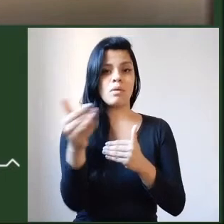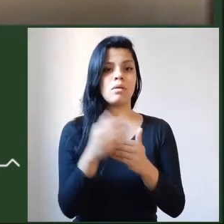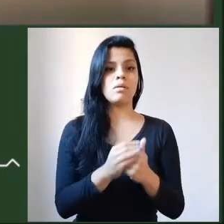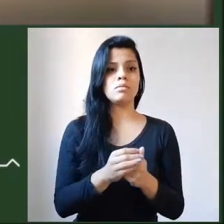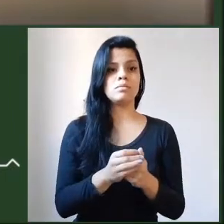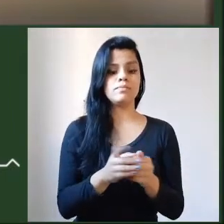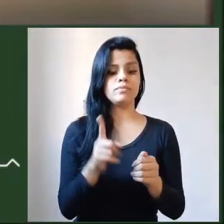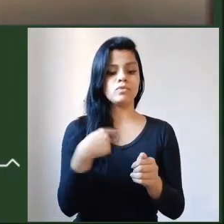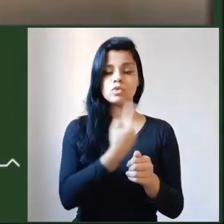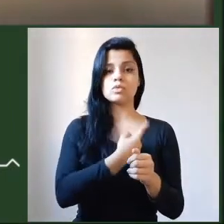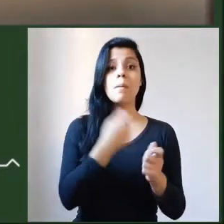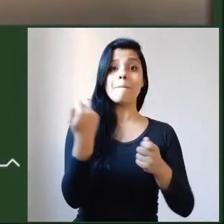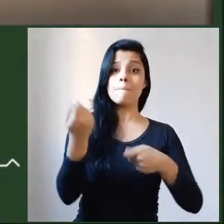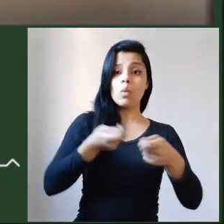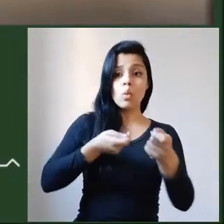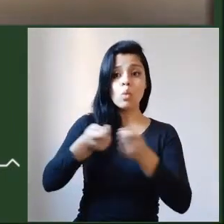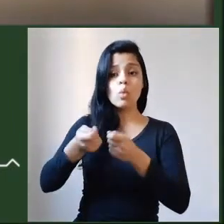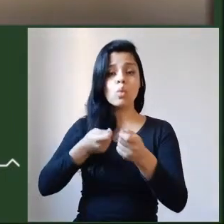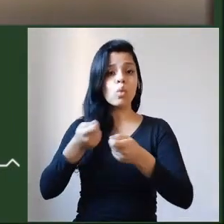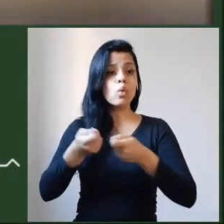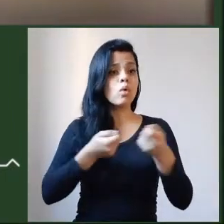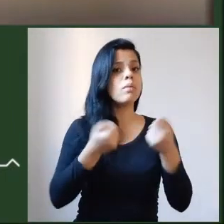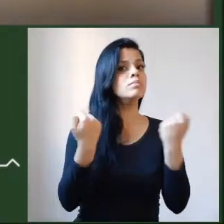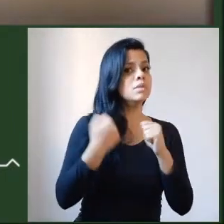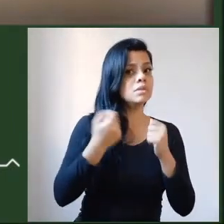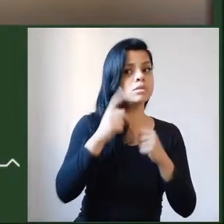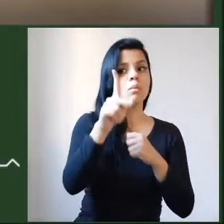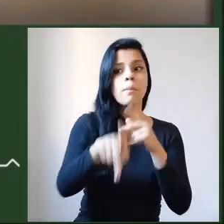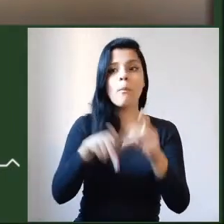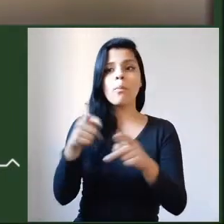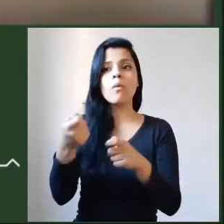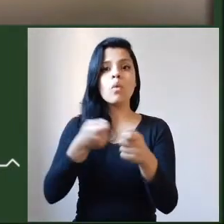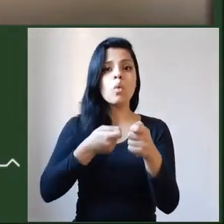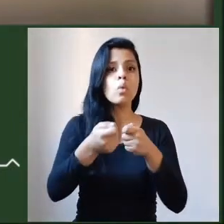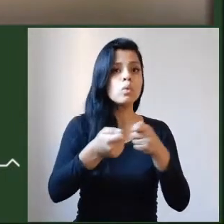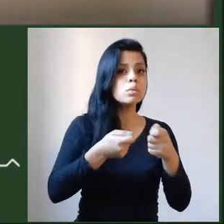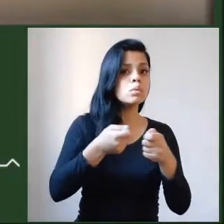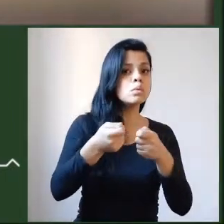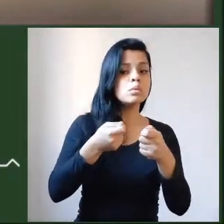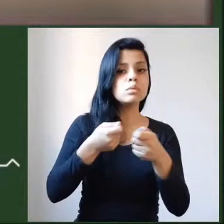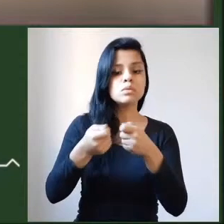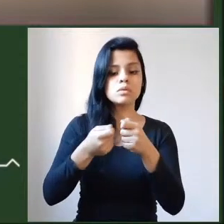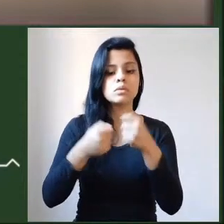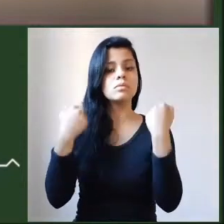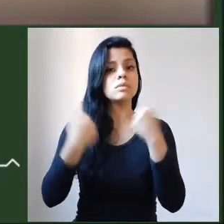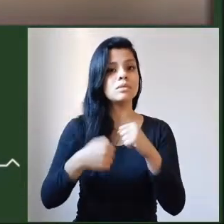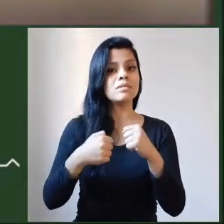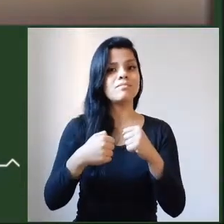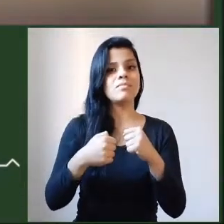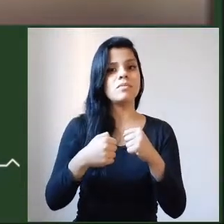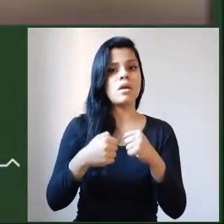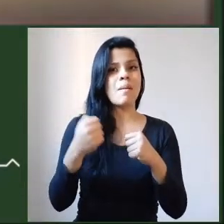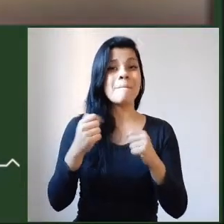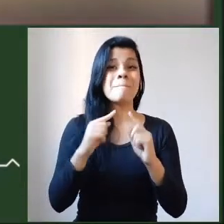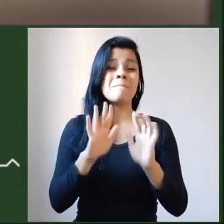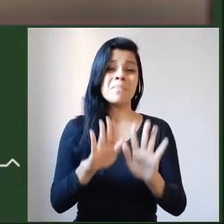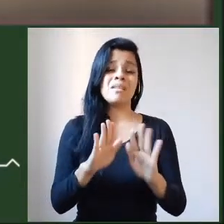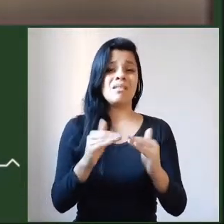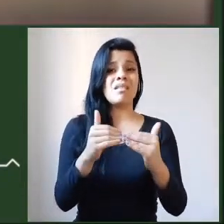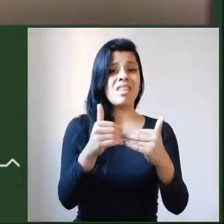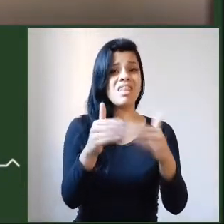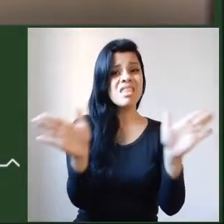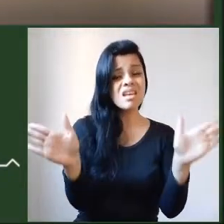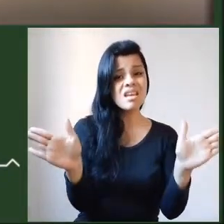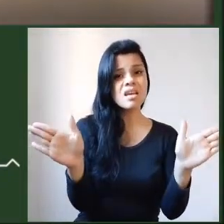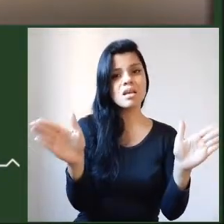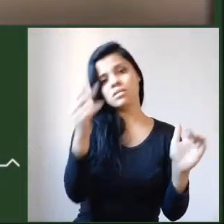de relaxamento, né, de abertura, enfim, tão precocemente é perigoso, porque pode ser que a gente